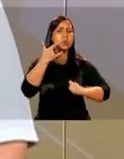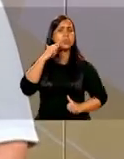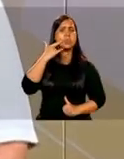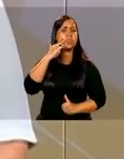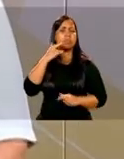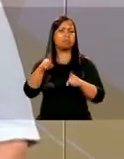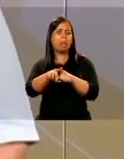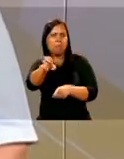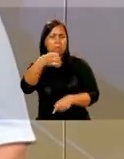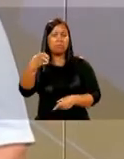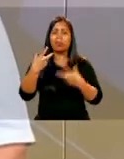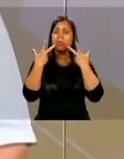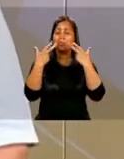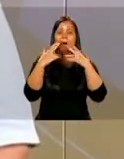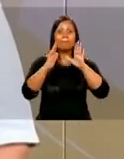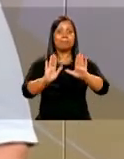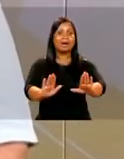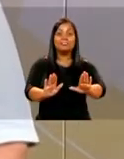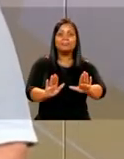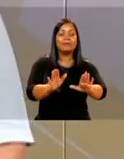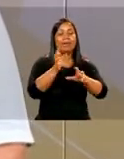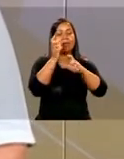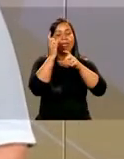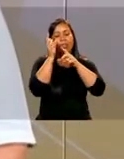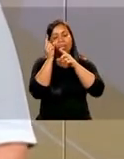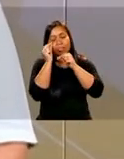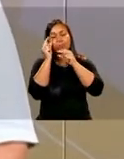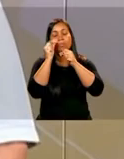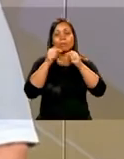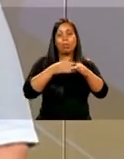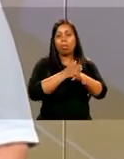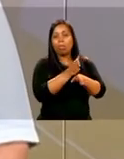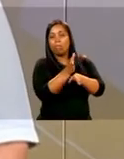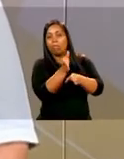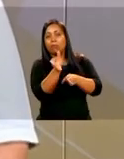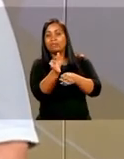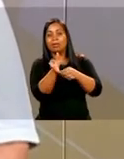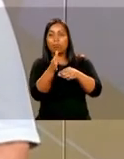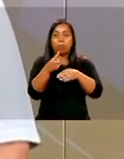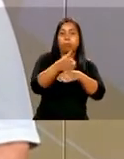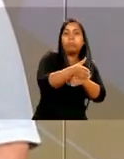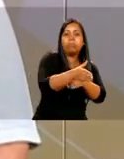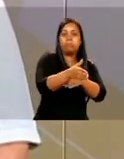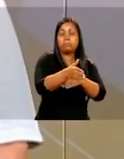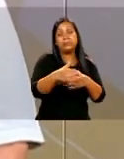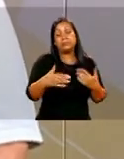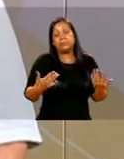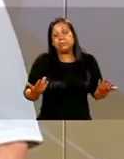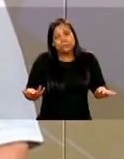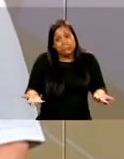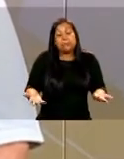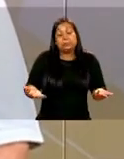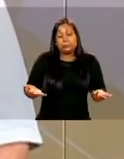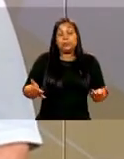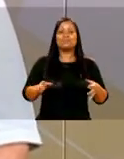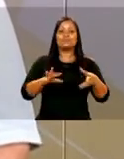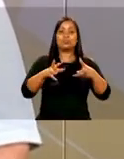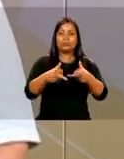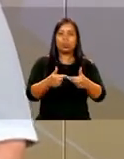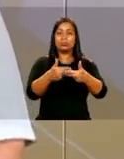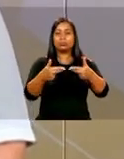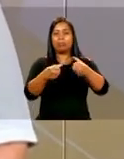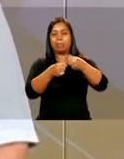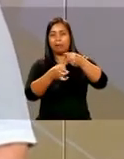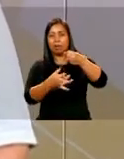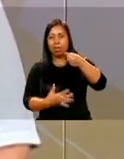cervejinha, tranquilo. Mas aquele dia eu dormi, tinha uma curva, eu não fiz, né? Então, assim, aí vai tendo todo um